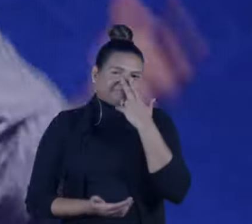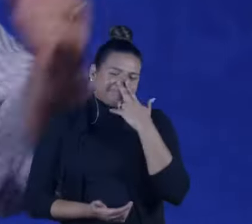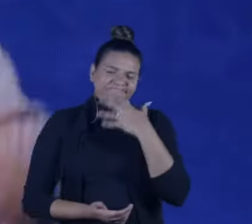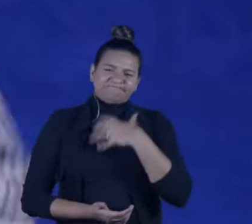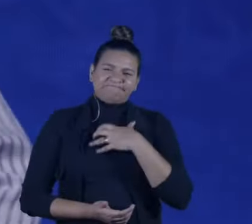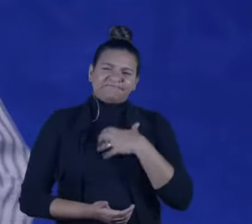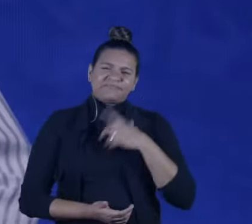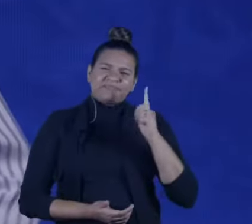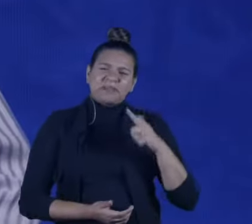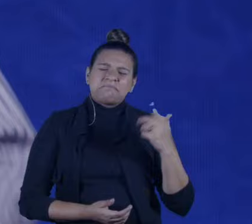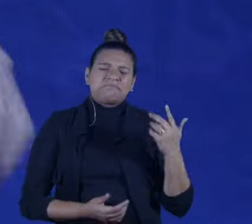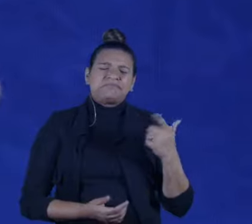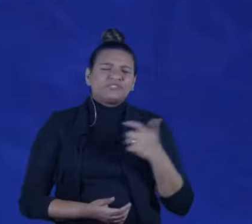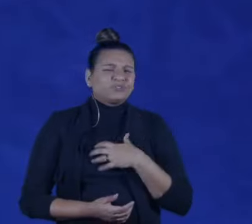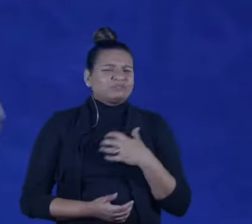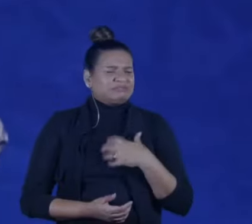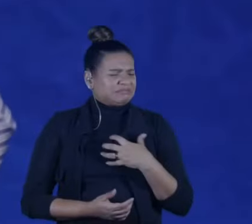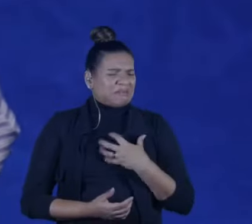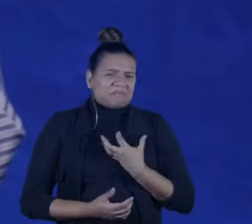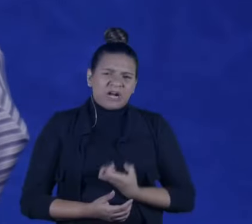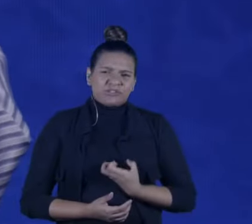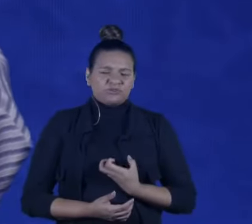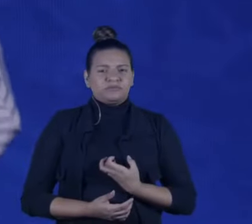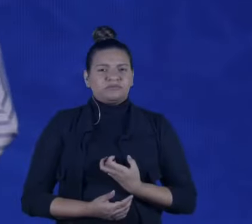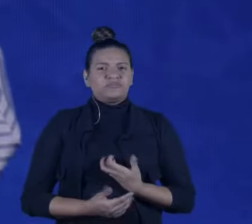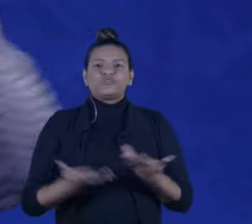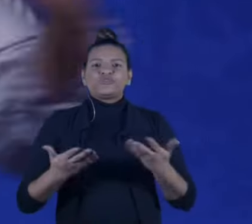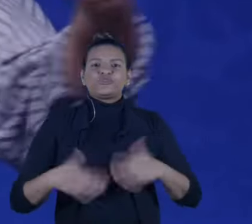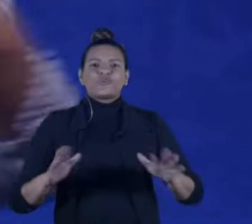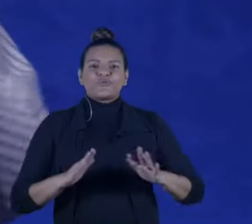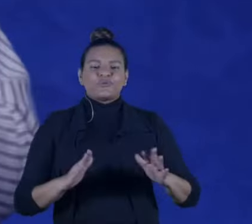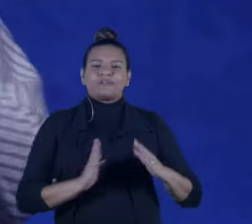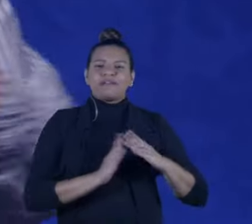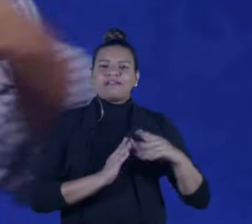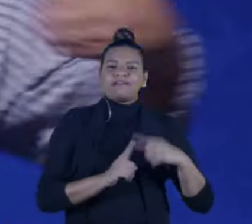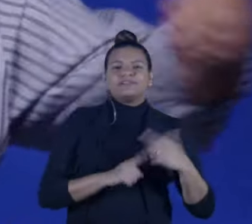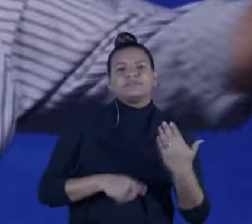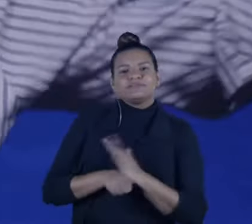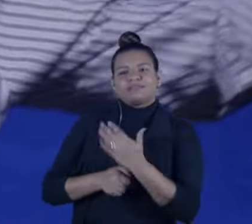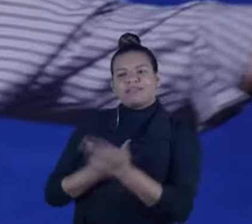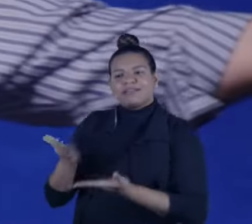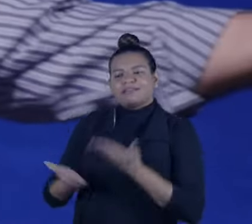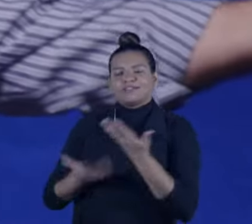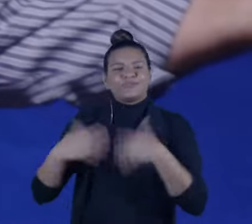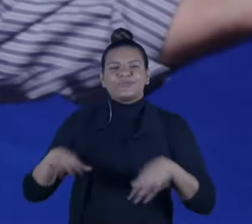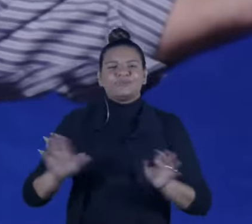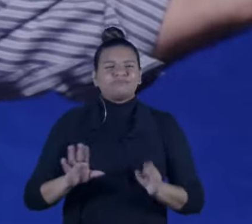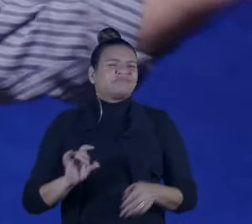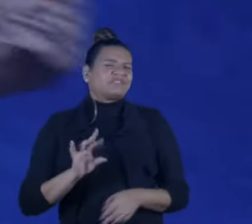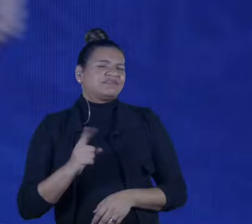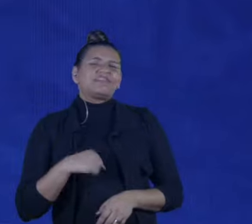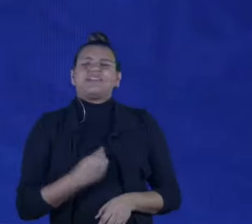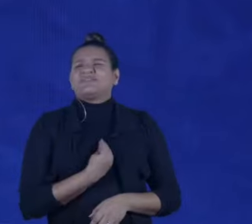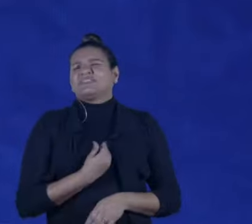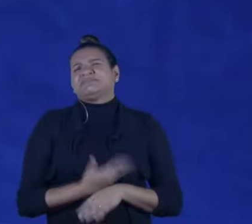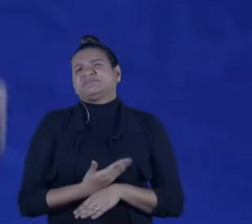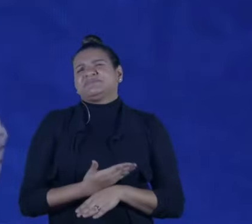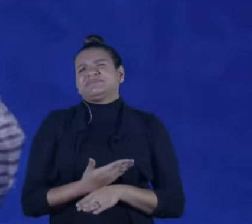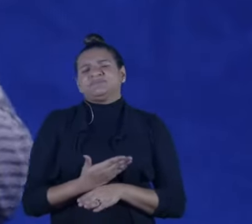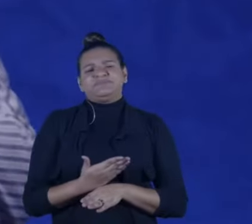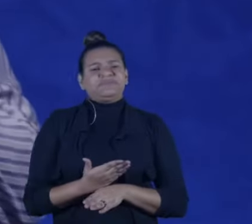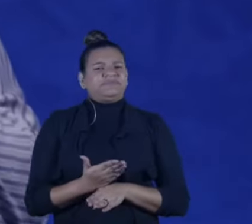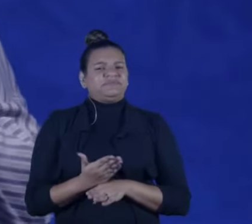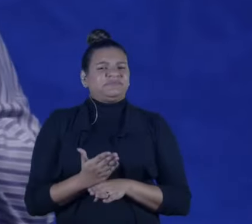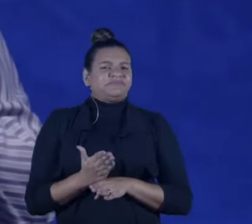e não querem ser tratados pela igreja. Estão simplesmente alongando o tempo da bênção